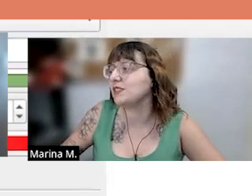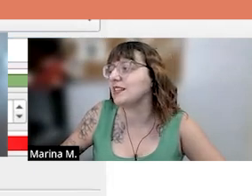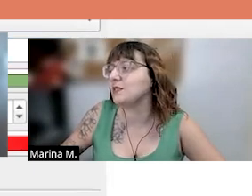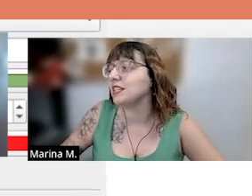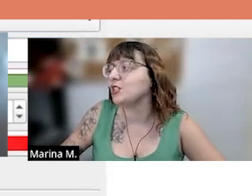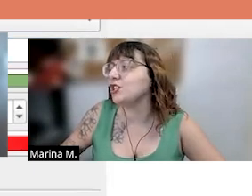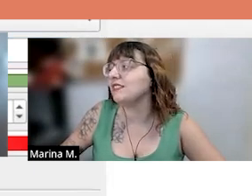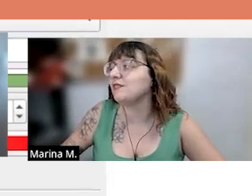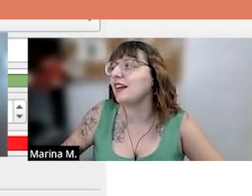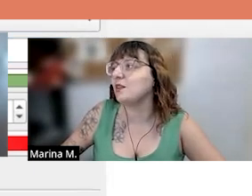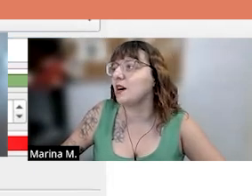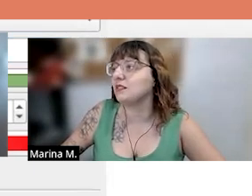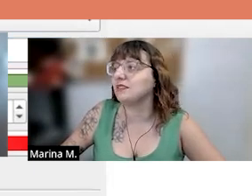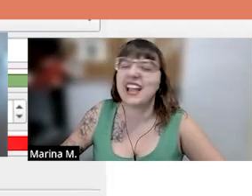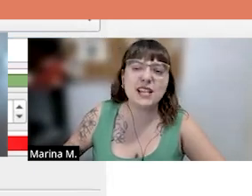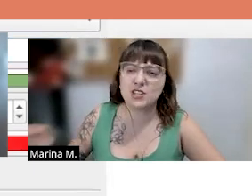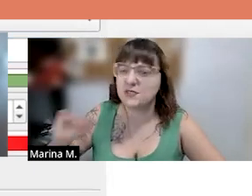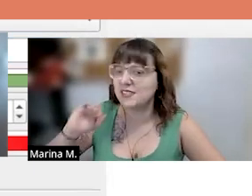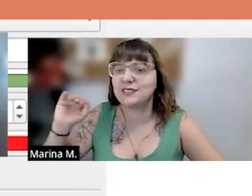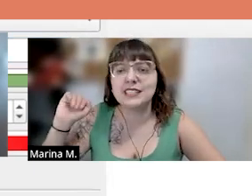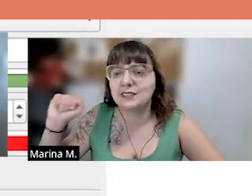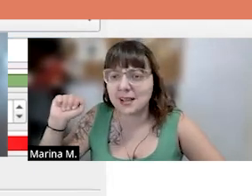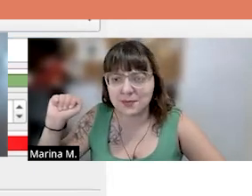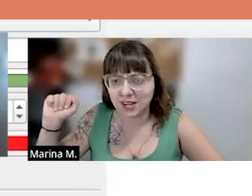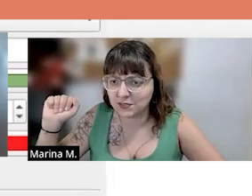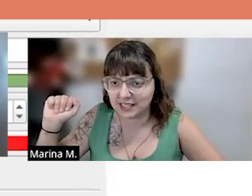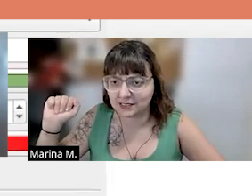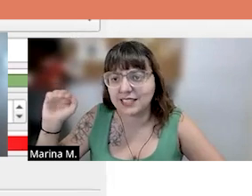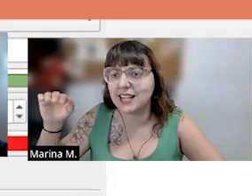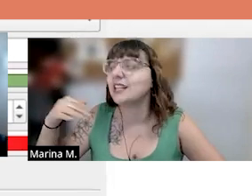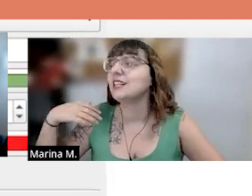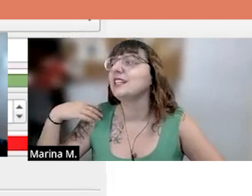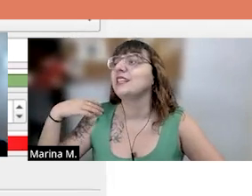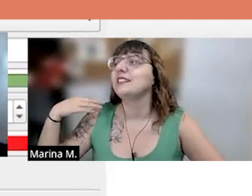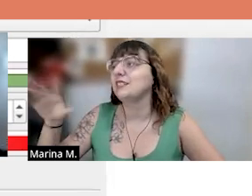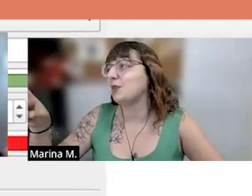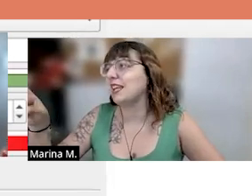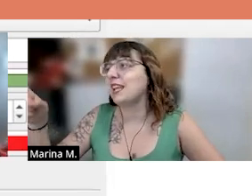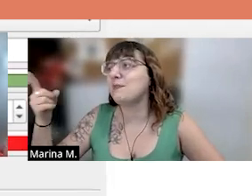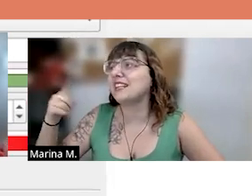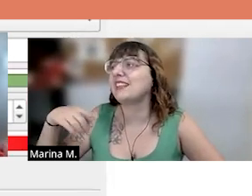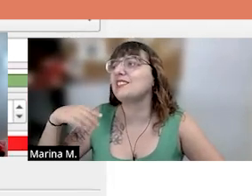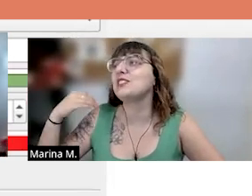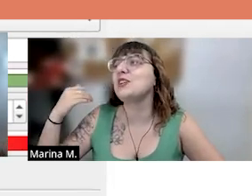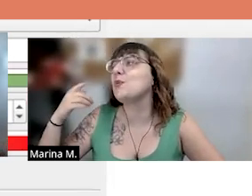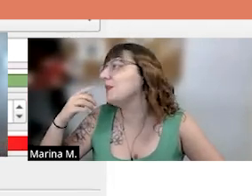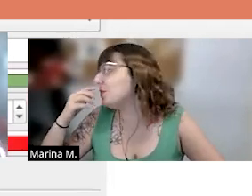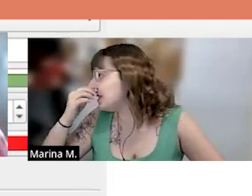uma divisão de intervalo igual. É a melhor divisão? Não é a melhor divisão, tá? Tanto é que, repara, tá